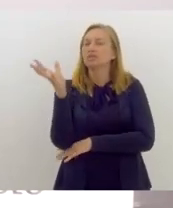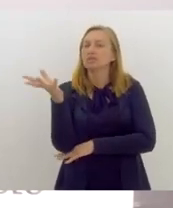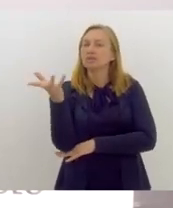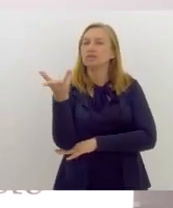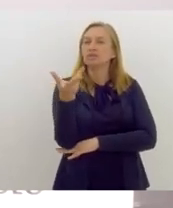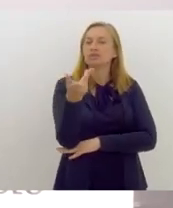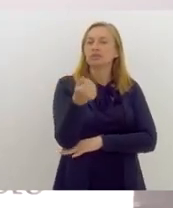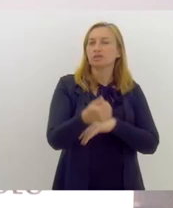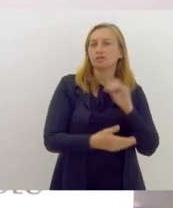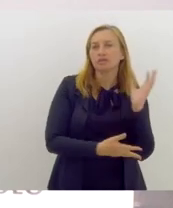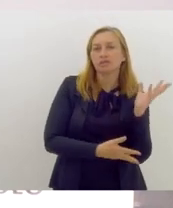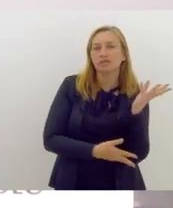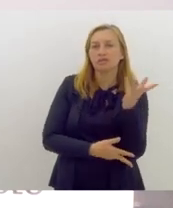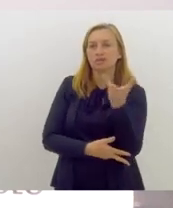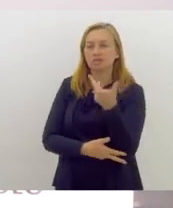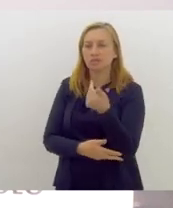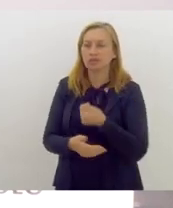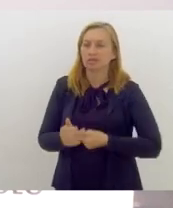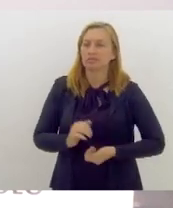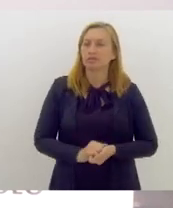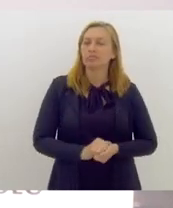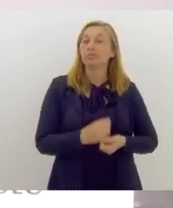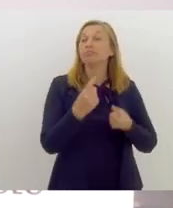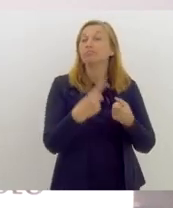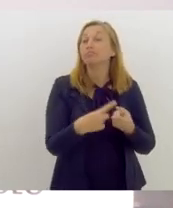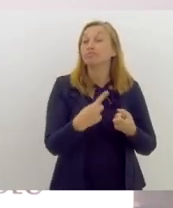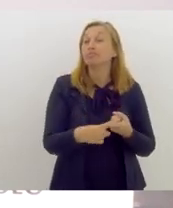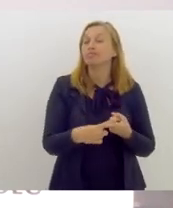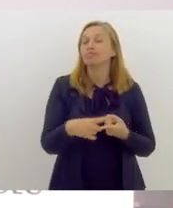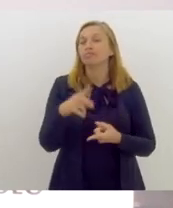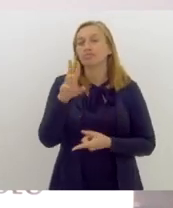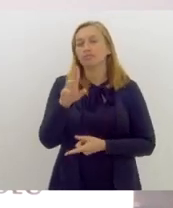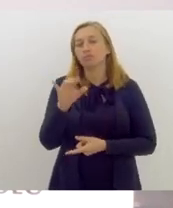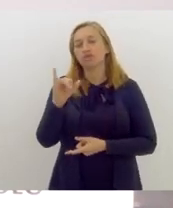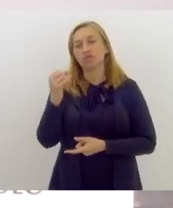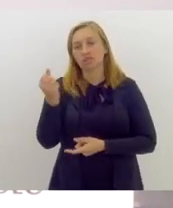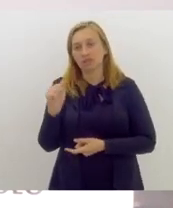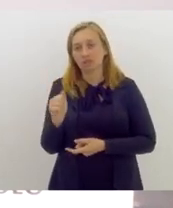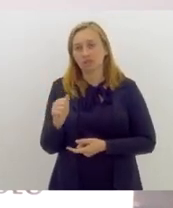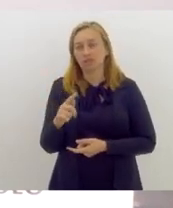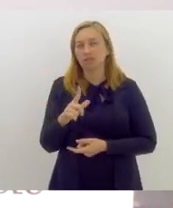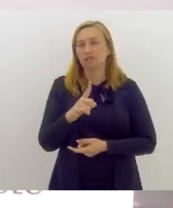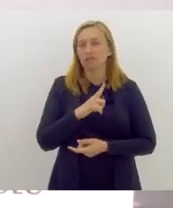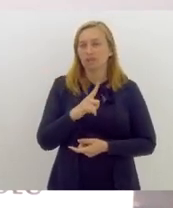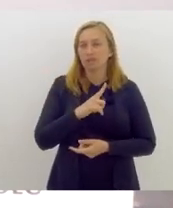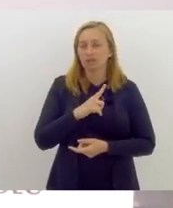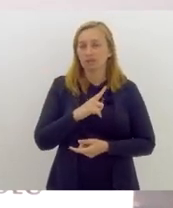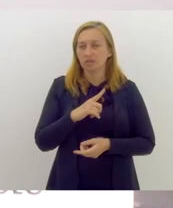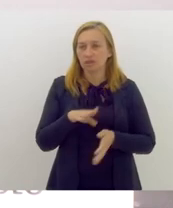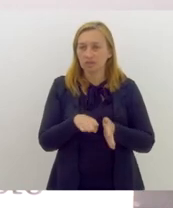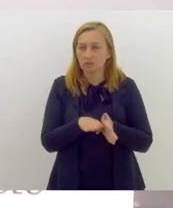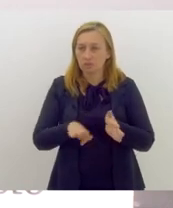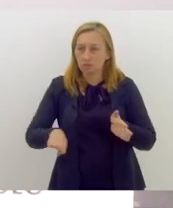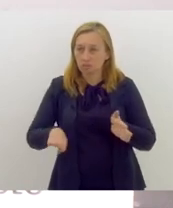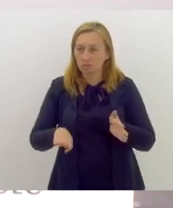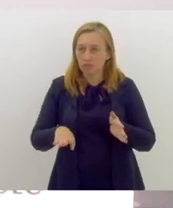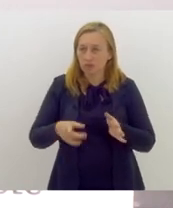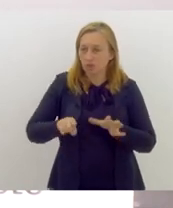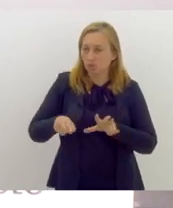porque se estas usinas estivessem mar aberto